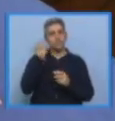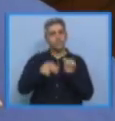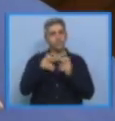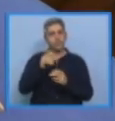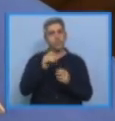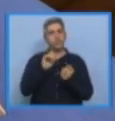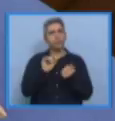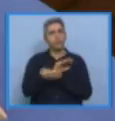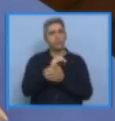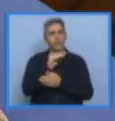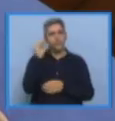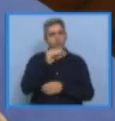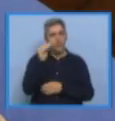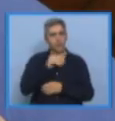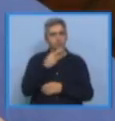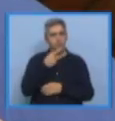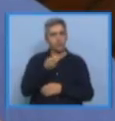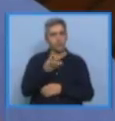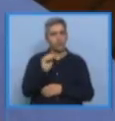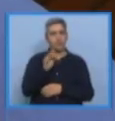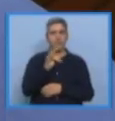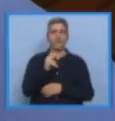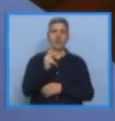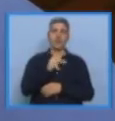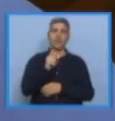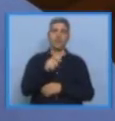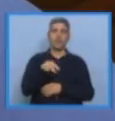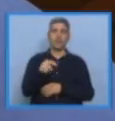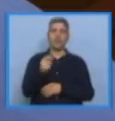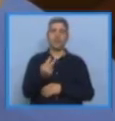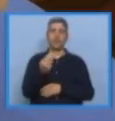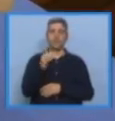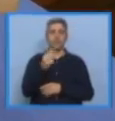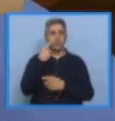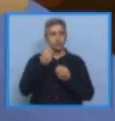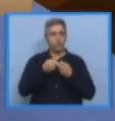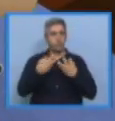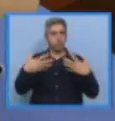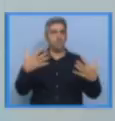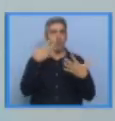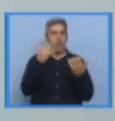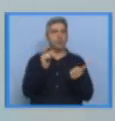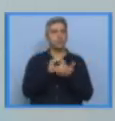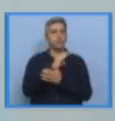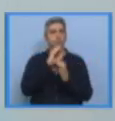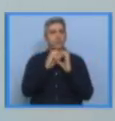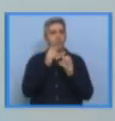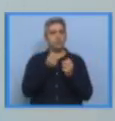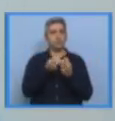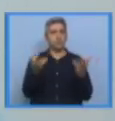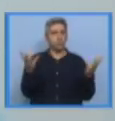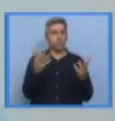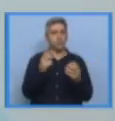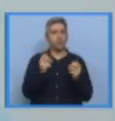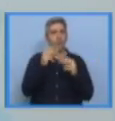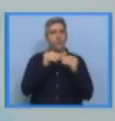notícias falsas, chamadas fake news, que parecem inundar ou estar hoje cada vez mais presente nos meios de comunicação, particularmente